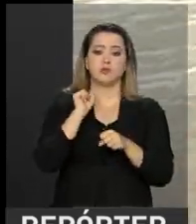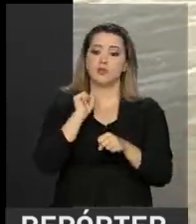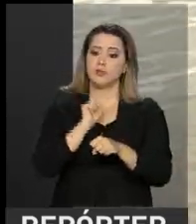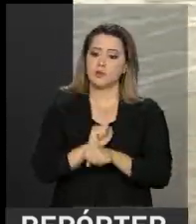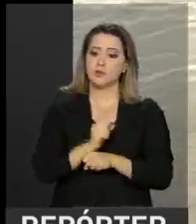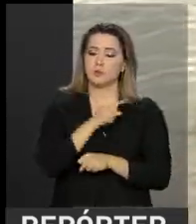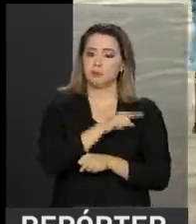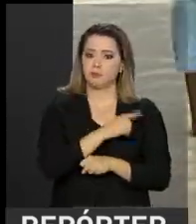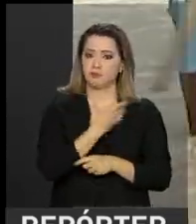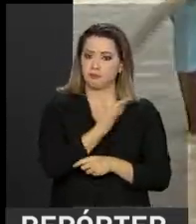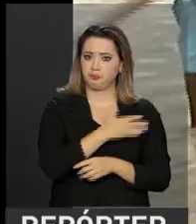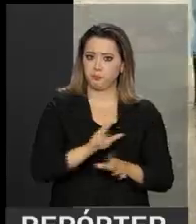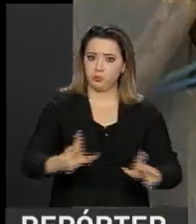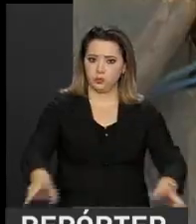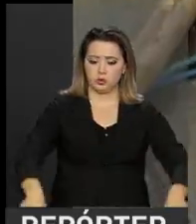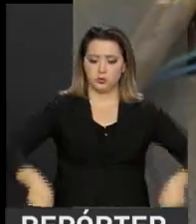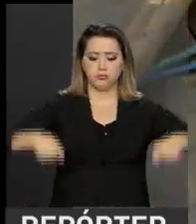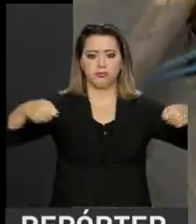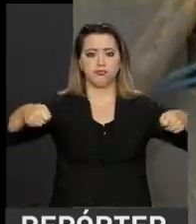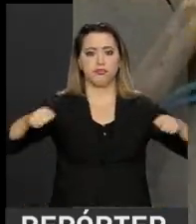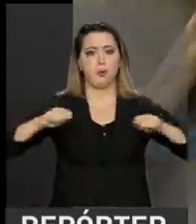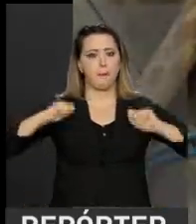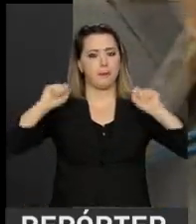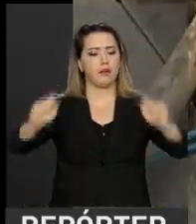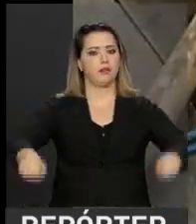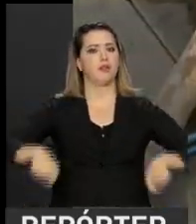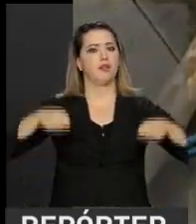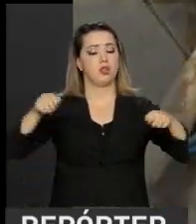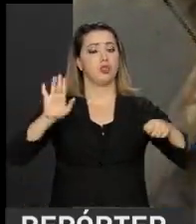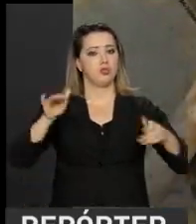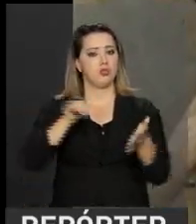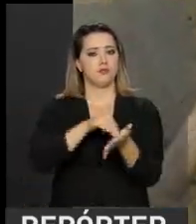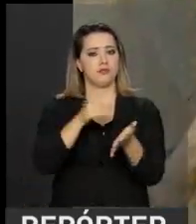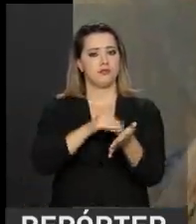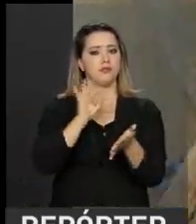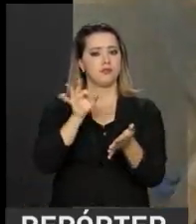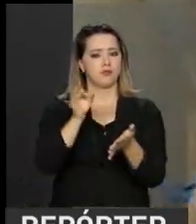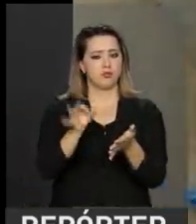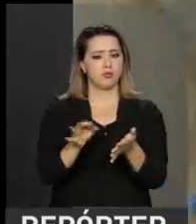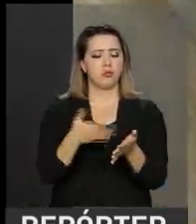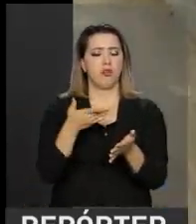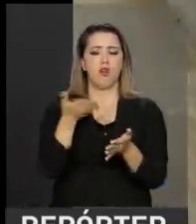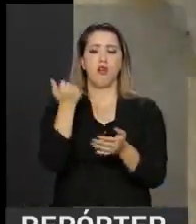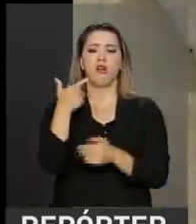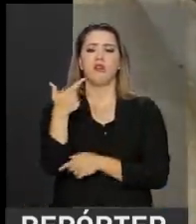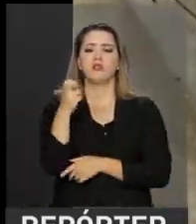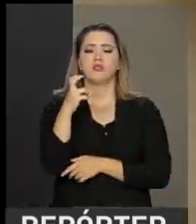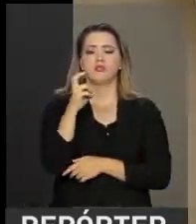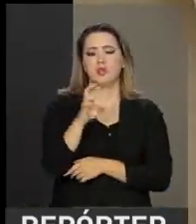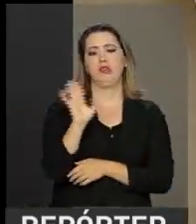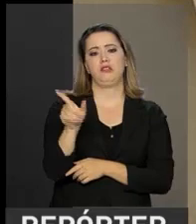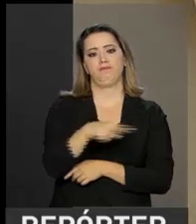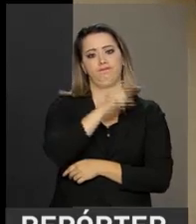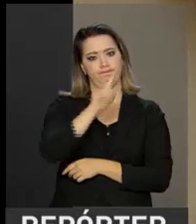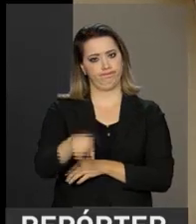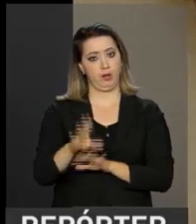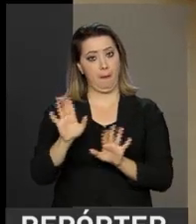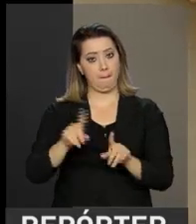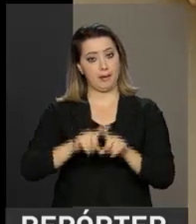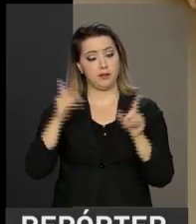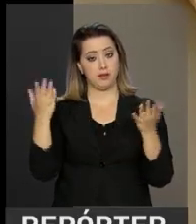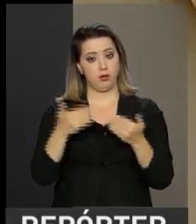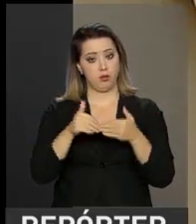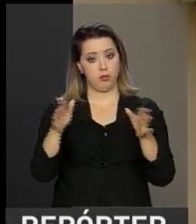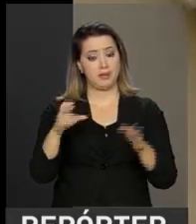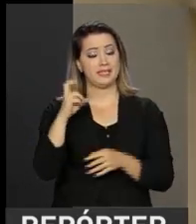Pesqueira a emissão de registros para a pesca profissional estava suspensa desde a estimativa é de